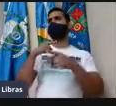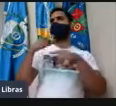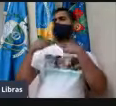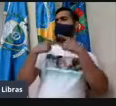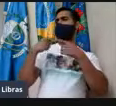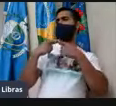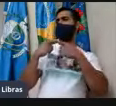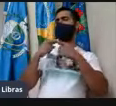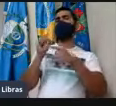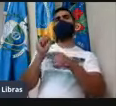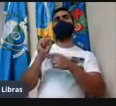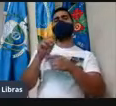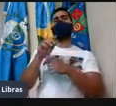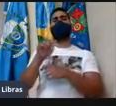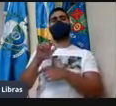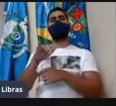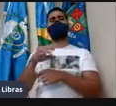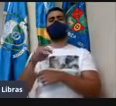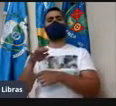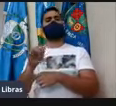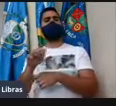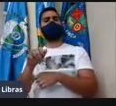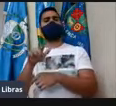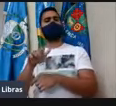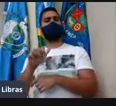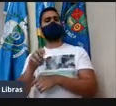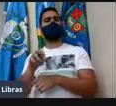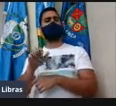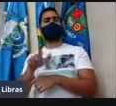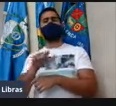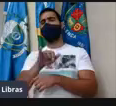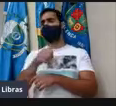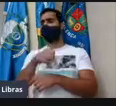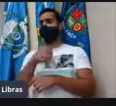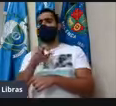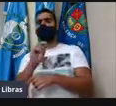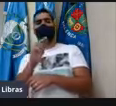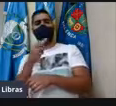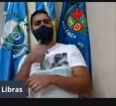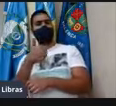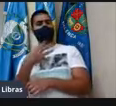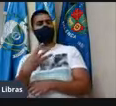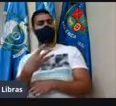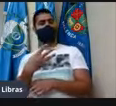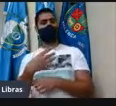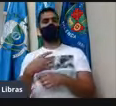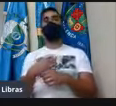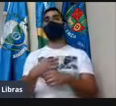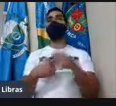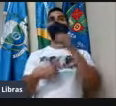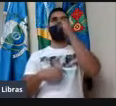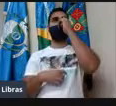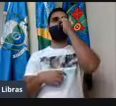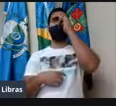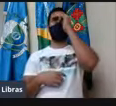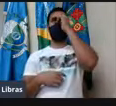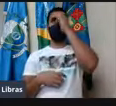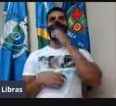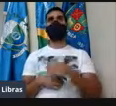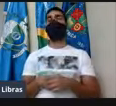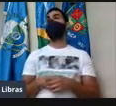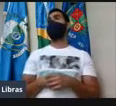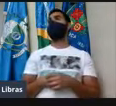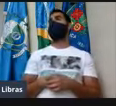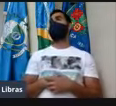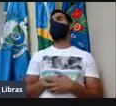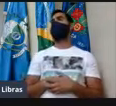com relação à alíquota do laboral, se seria de 11 ou 14. Então, até por recomendação,